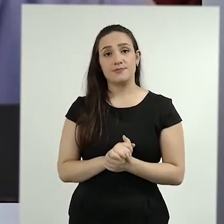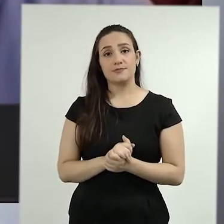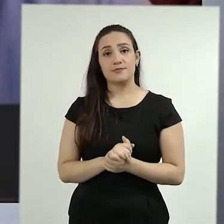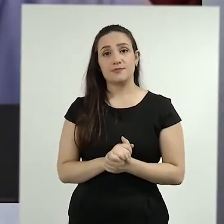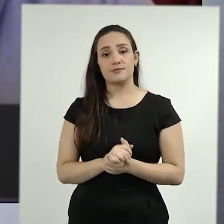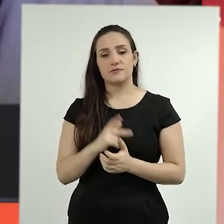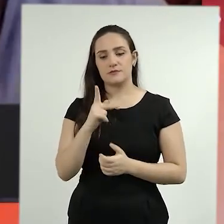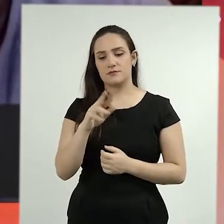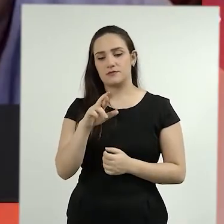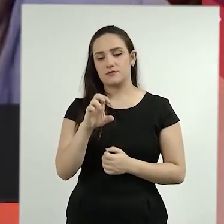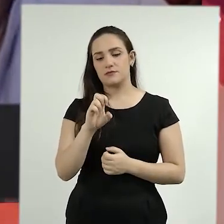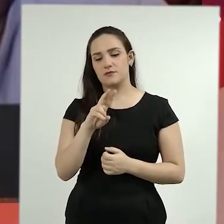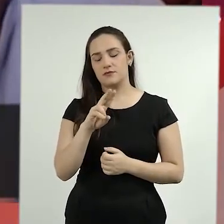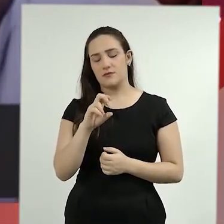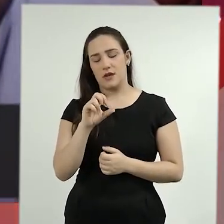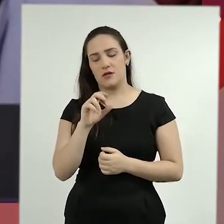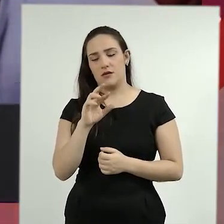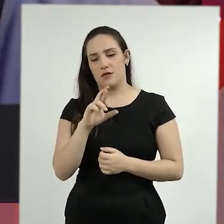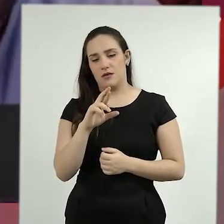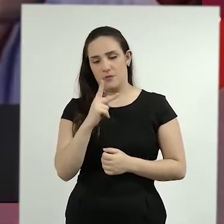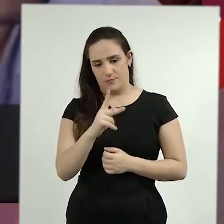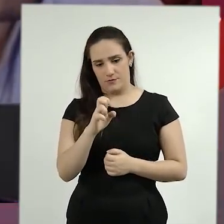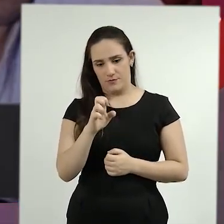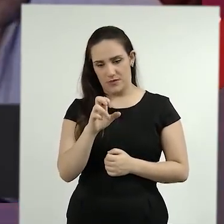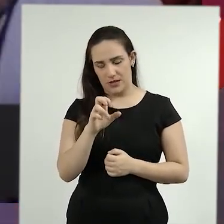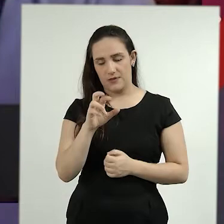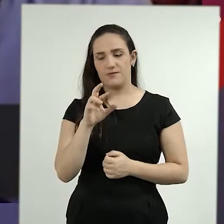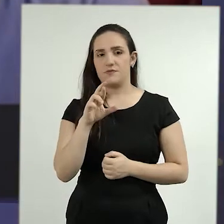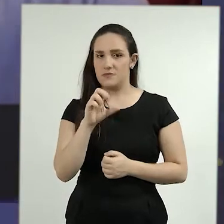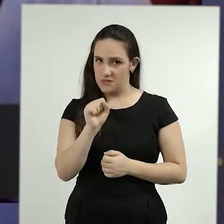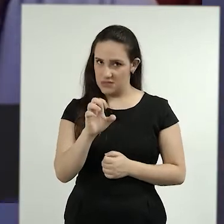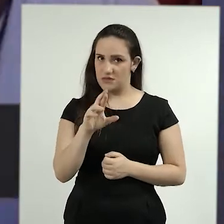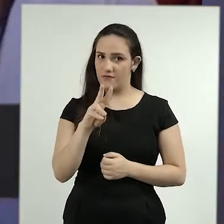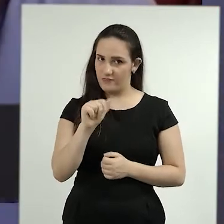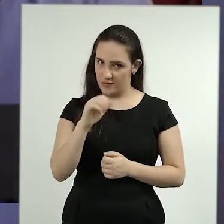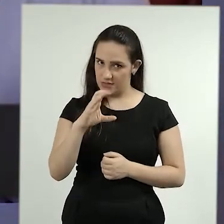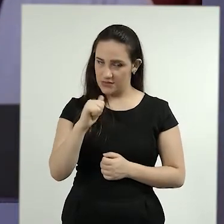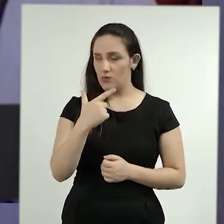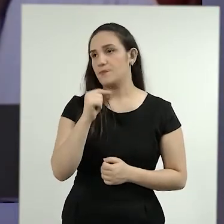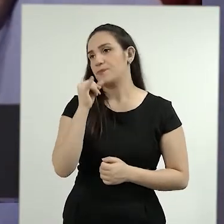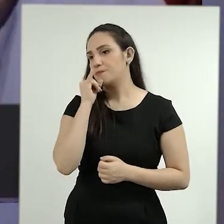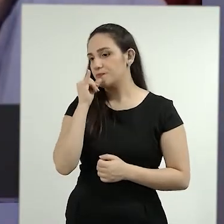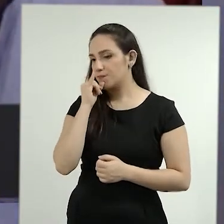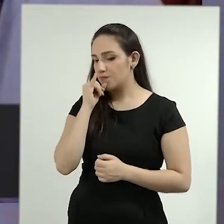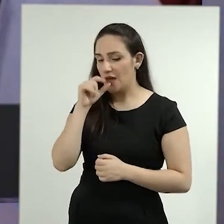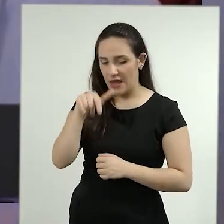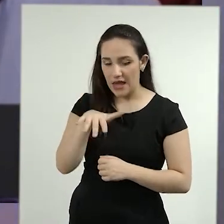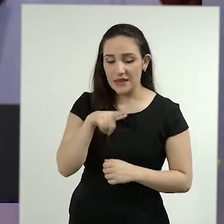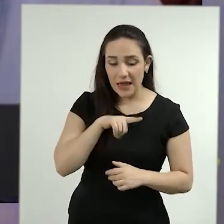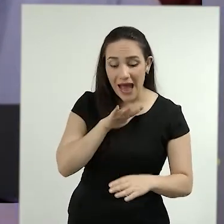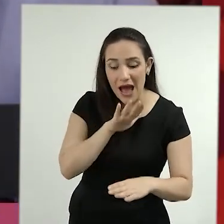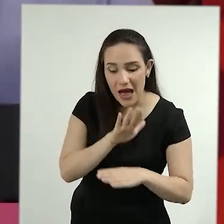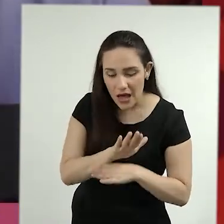sempre que as espécies que nós trabalhamos, seja de fauna, de flora, são nossas, né?